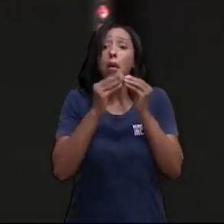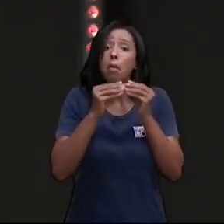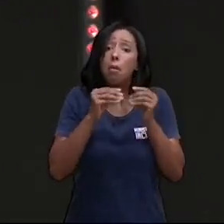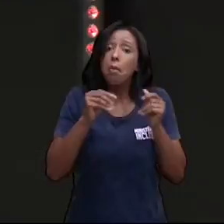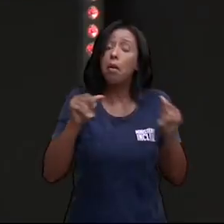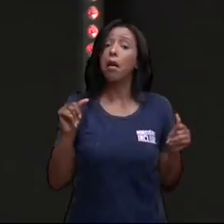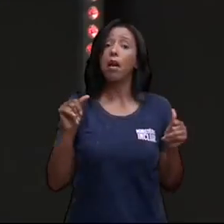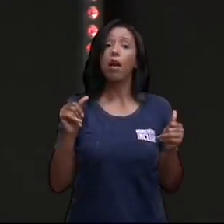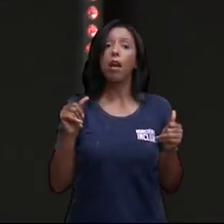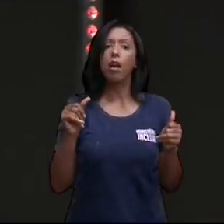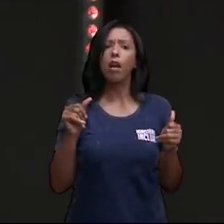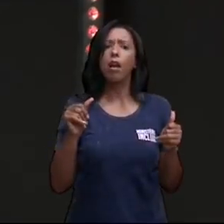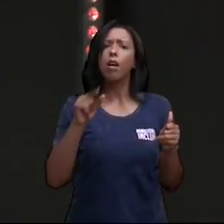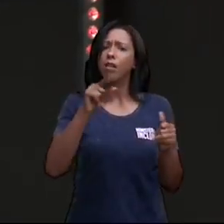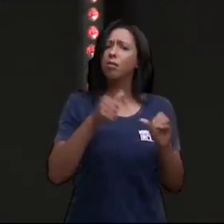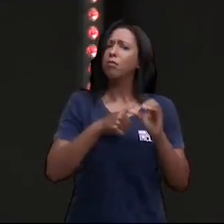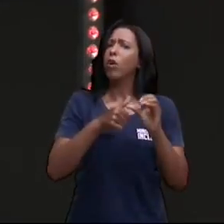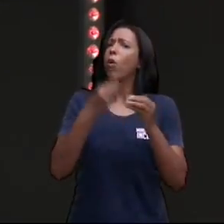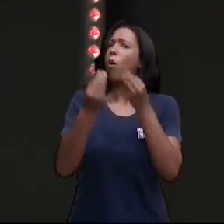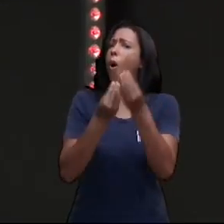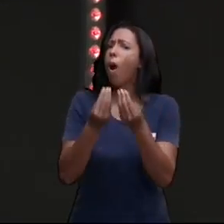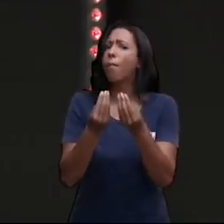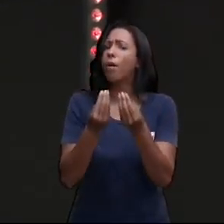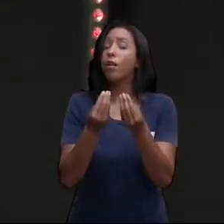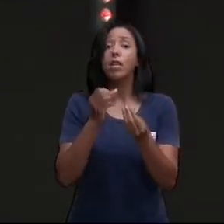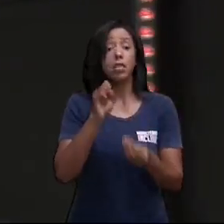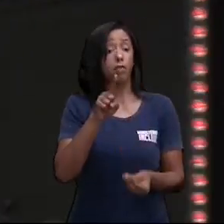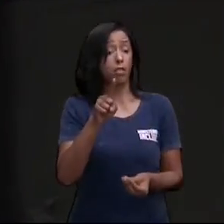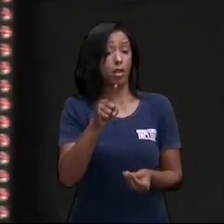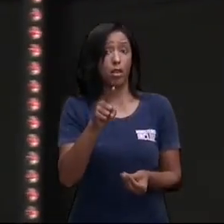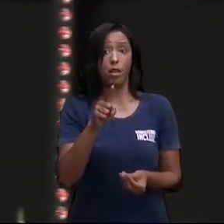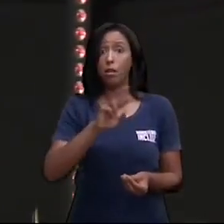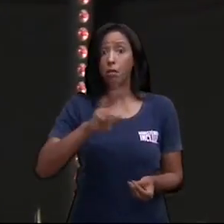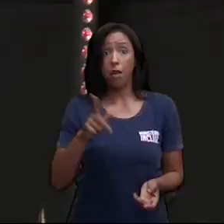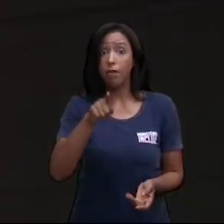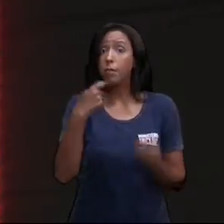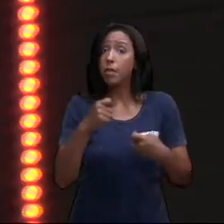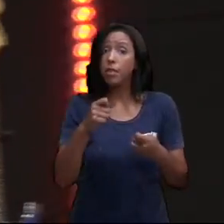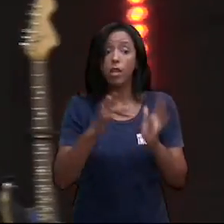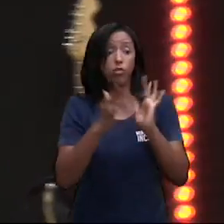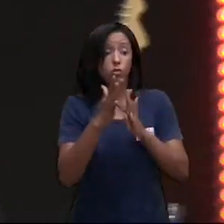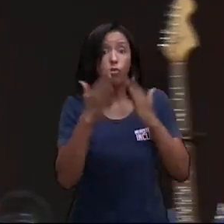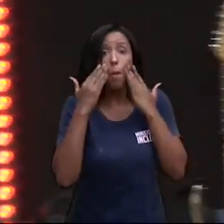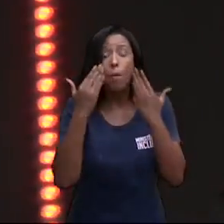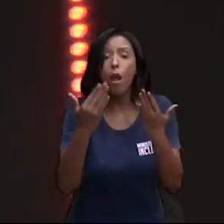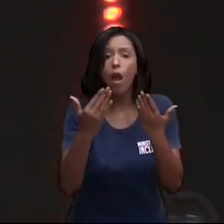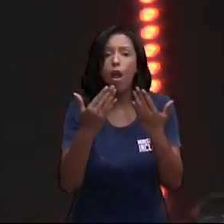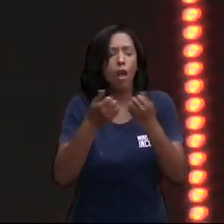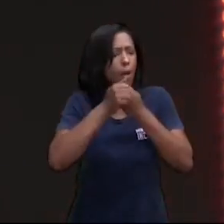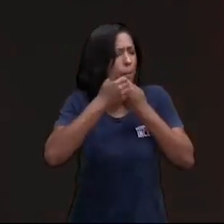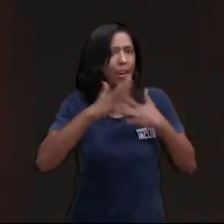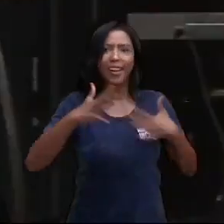são dizendo mas se você realmente é o que eles tão dizendo se você não é brilhe deixa todo mundo saber quem é